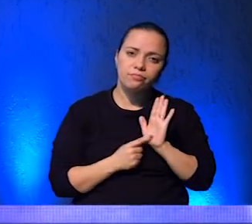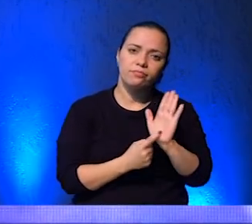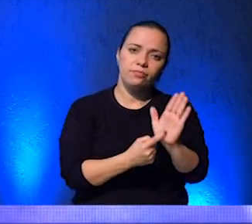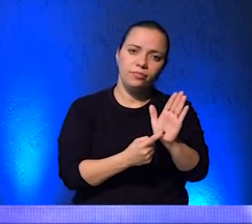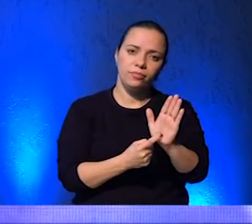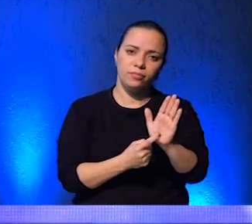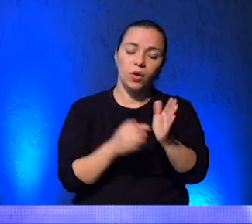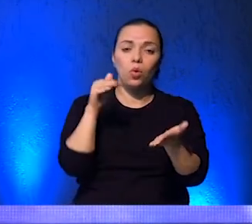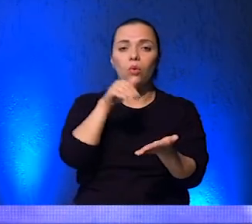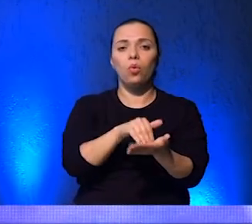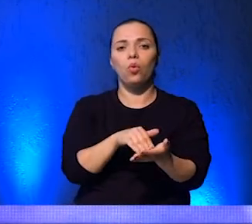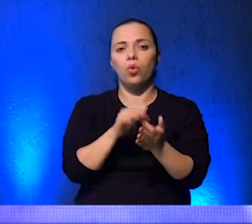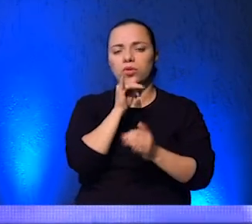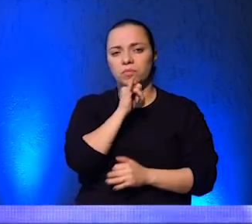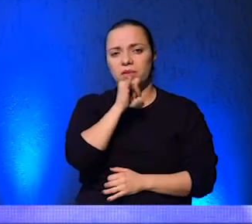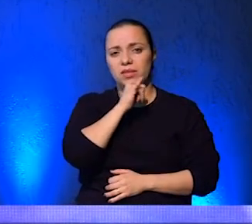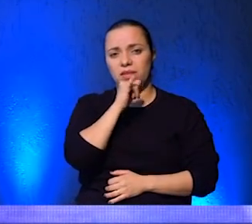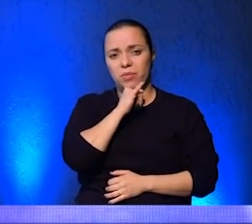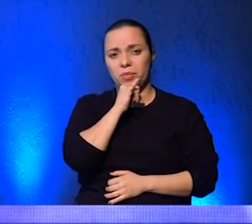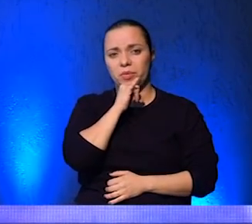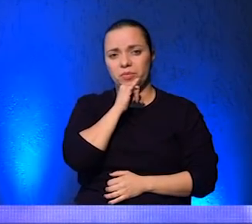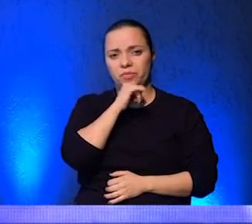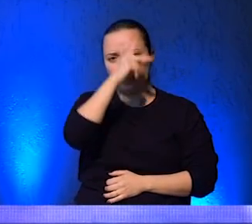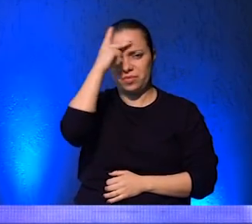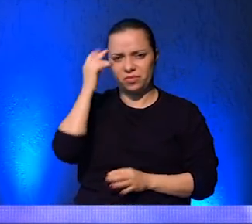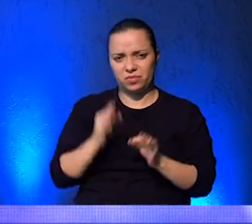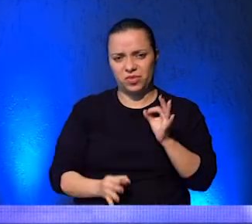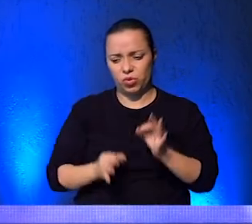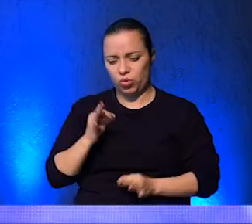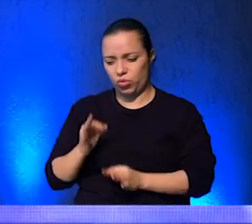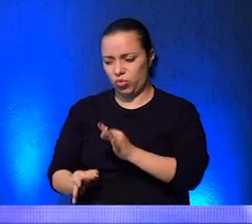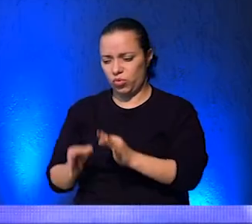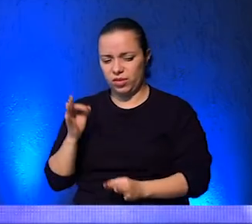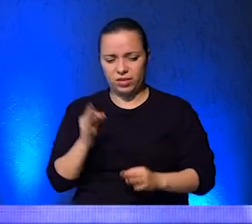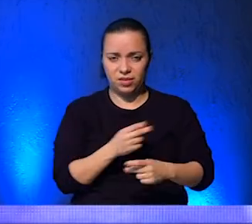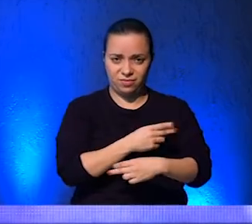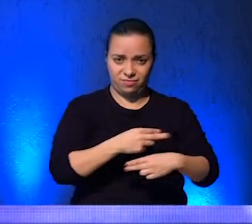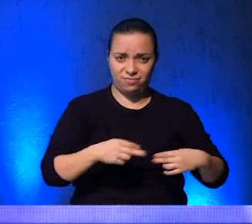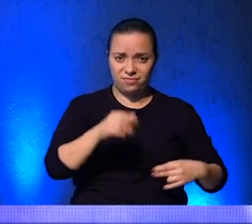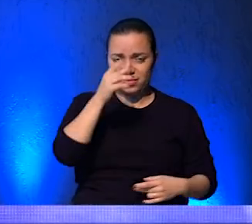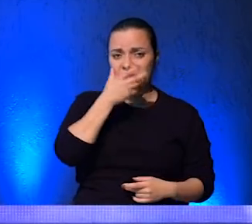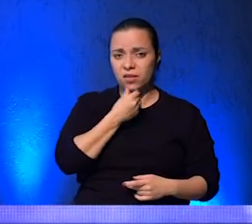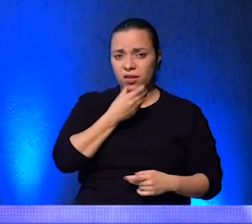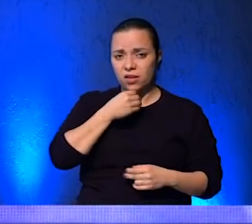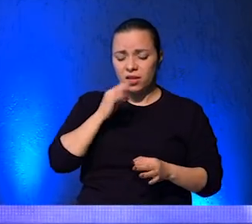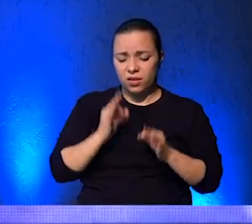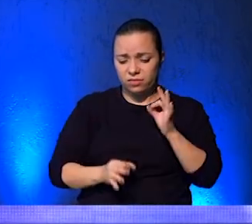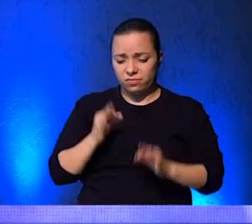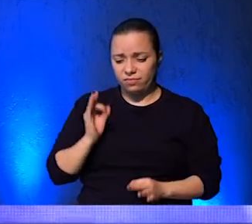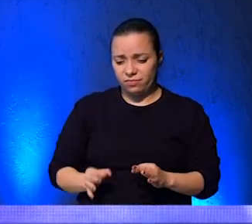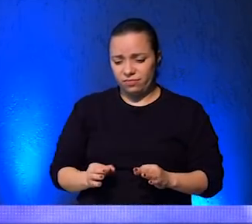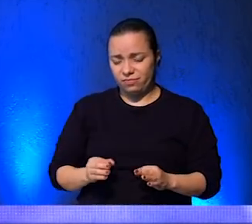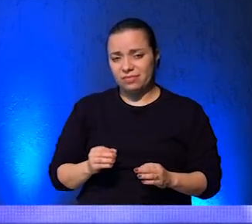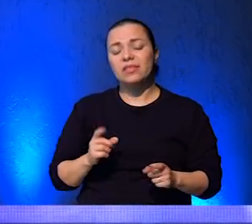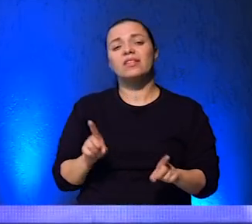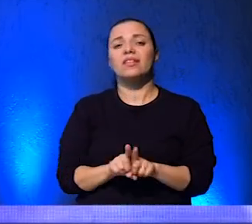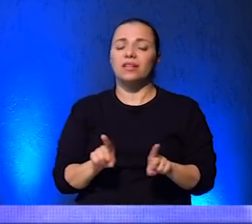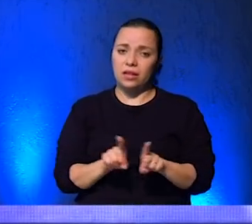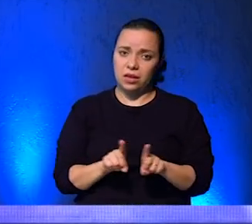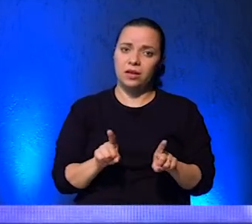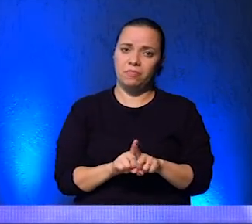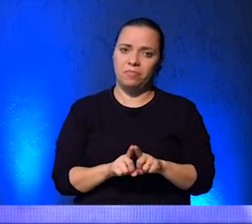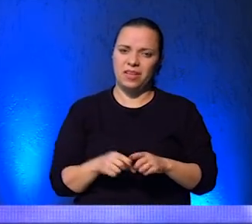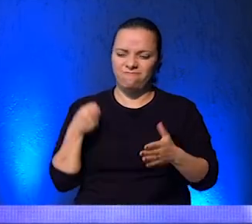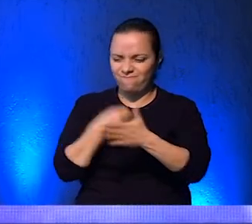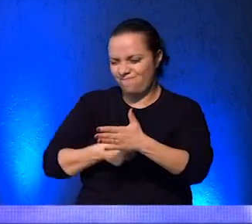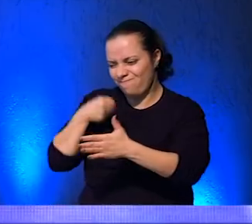juízes eles também enfrentaram um limão terrível a bíblia mostra que no período